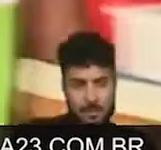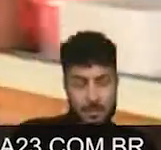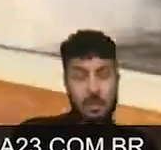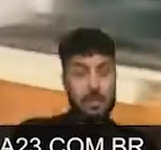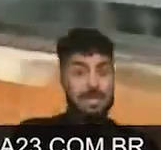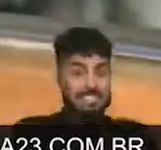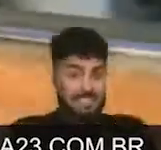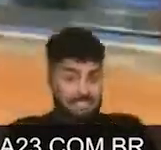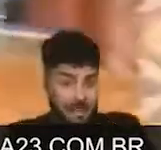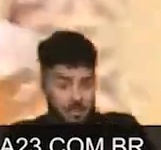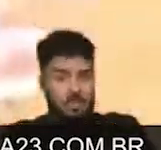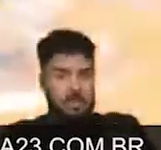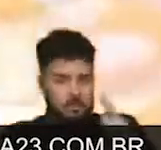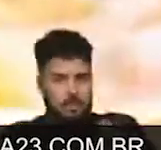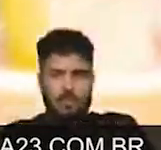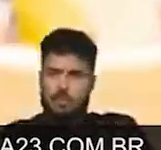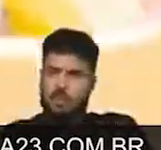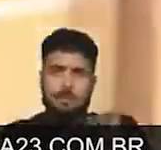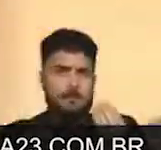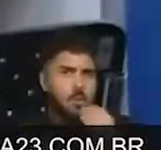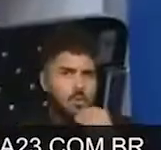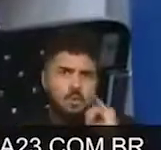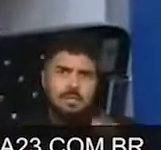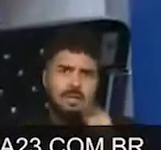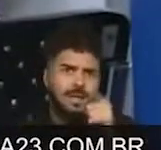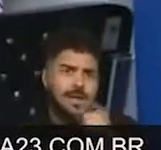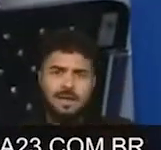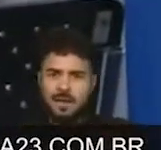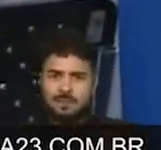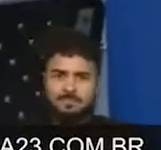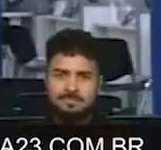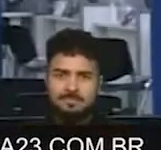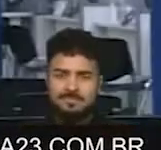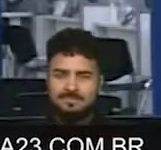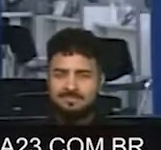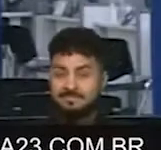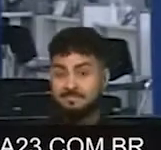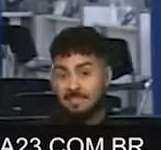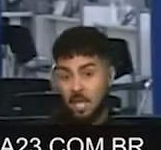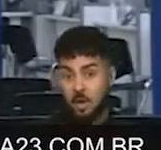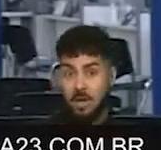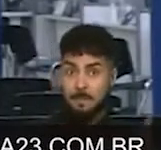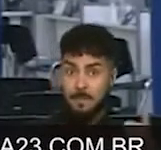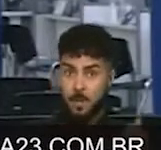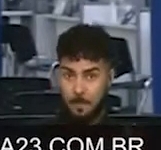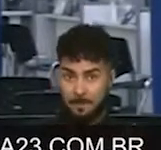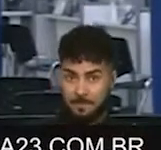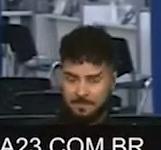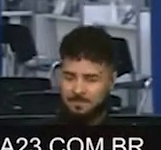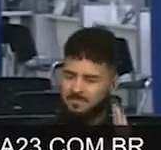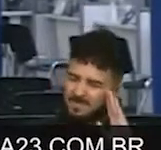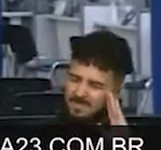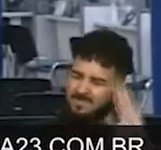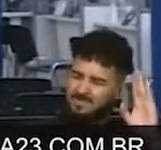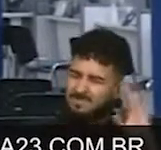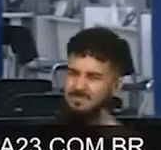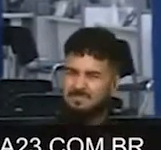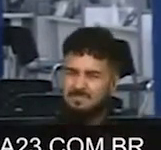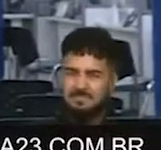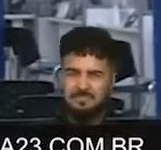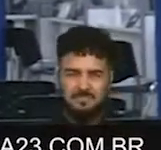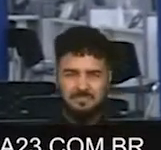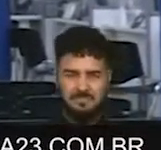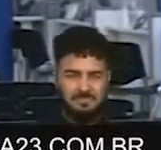serviços começa a oferecer muitas oportunidades. Agora, nesse primeiro período, né, principalmente para os